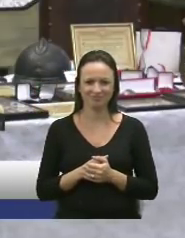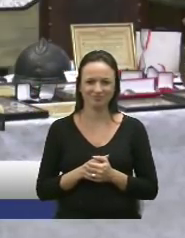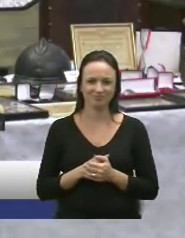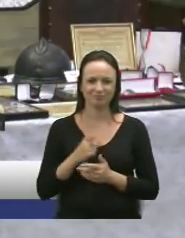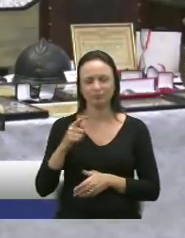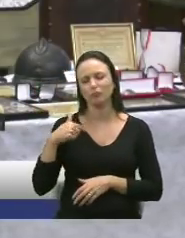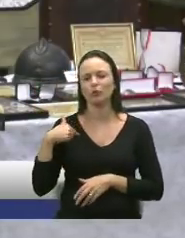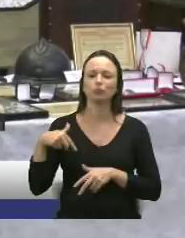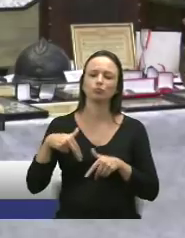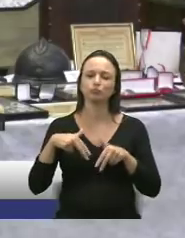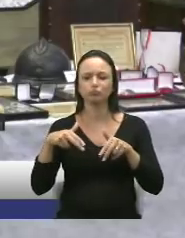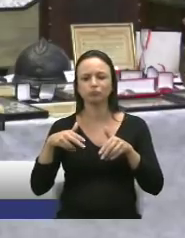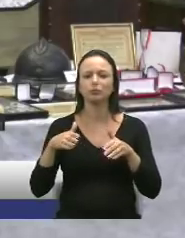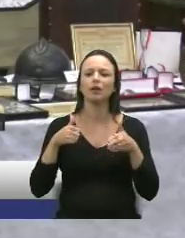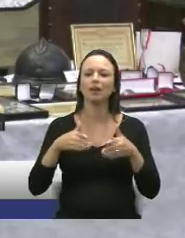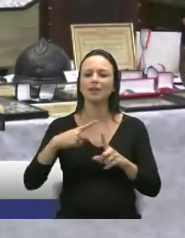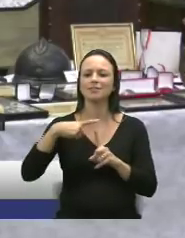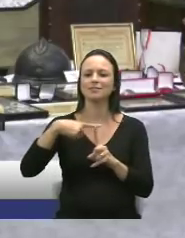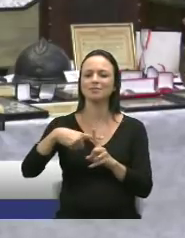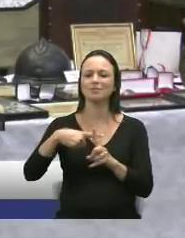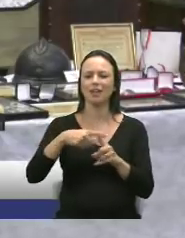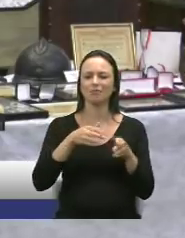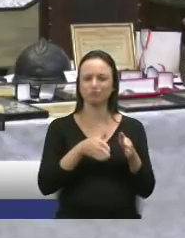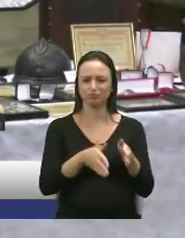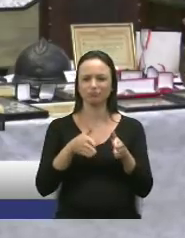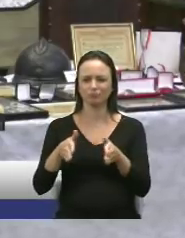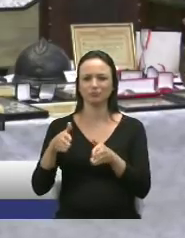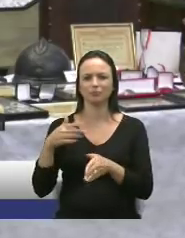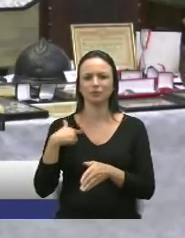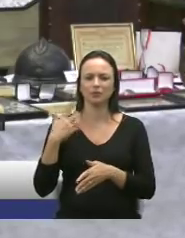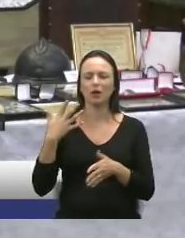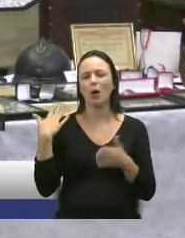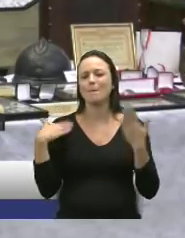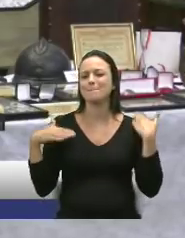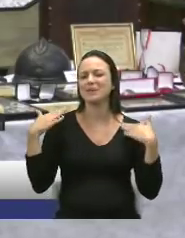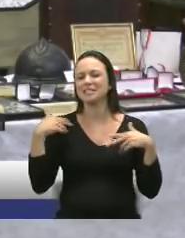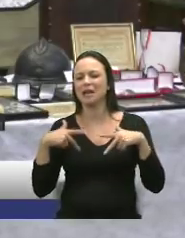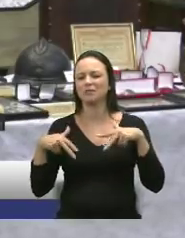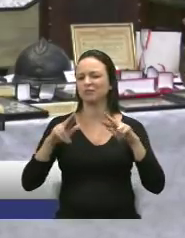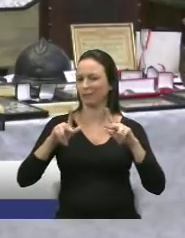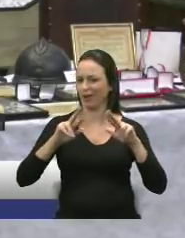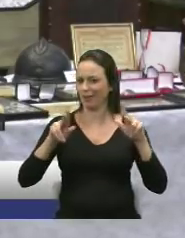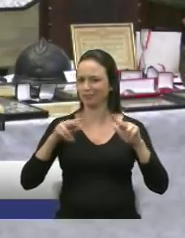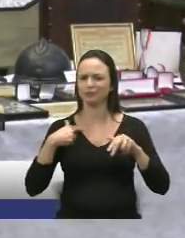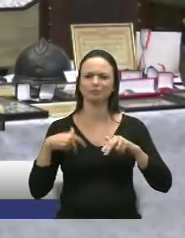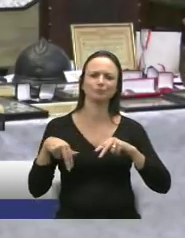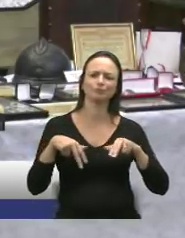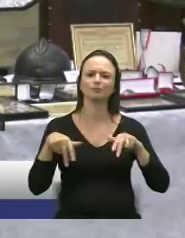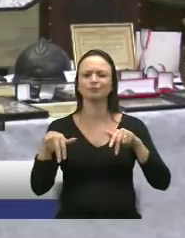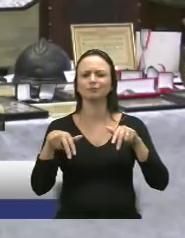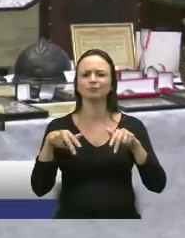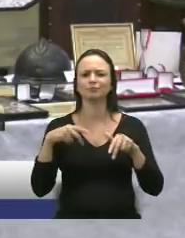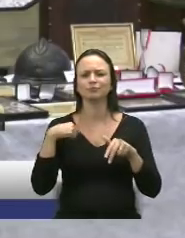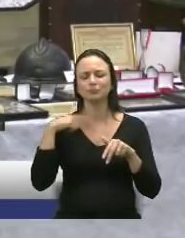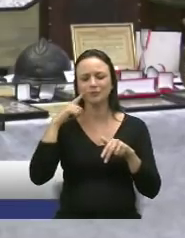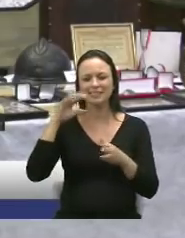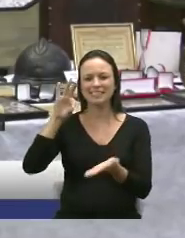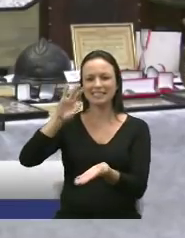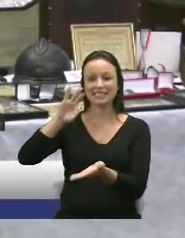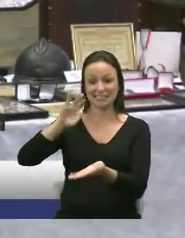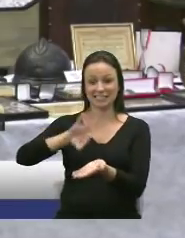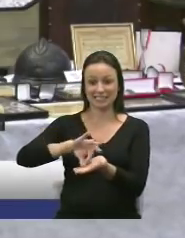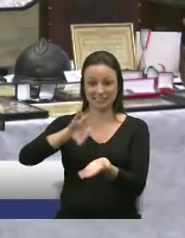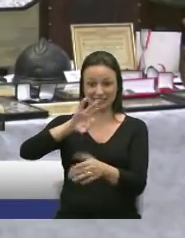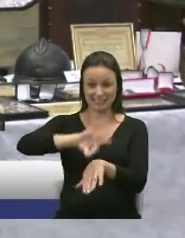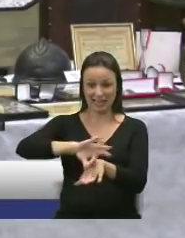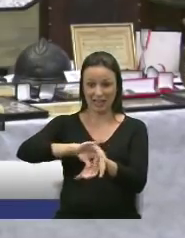de Dois Córregos, num passeio, eu tenho alguns passeios exóticos. Andando pelo cemitério de Dois Córregos, no centro assim do cemitério, e lembrando de tio